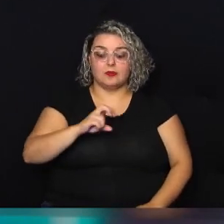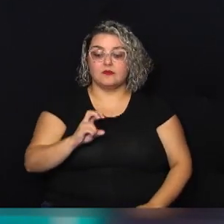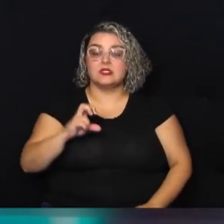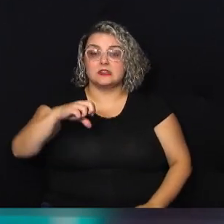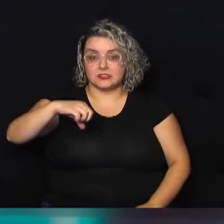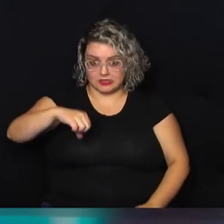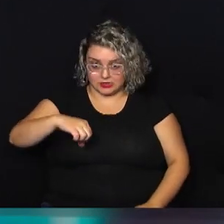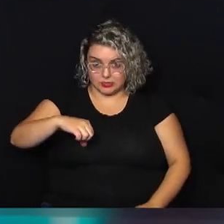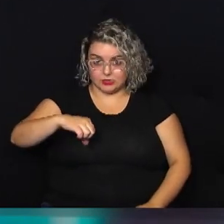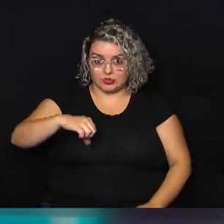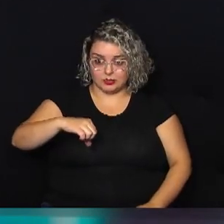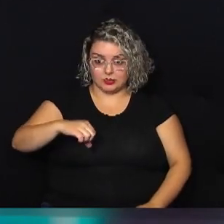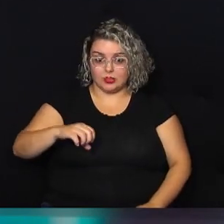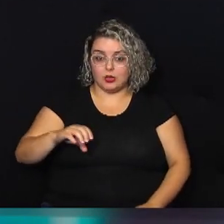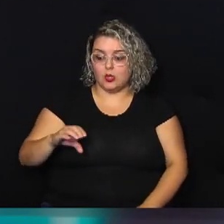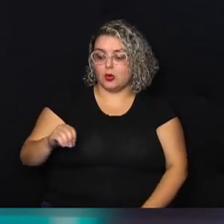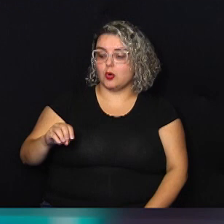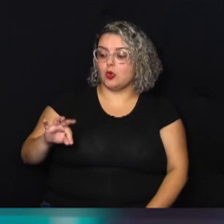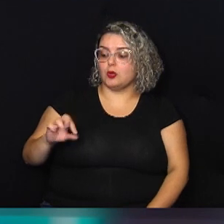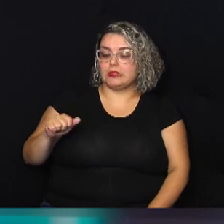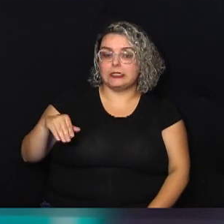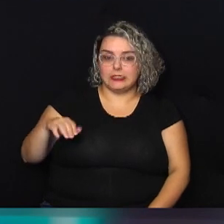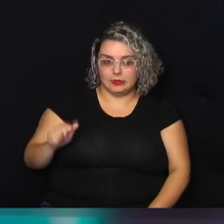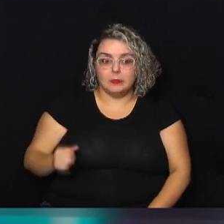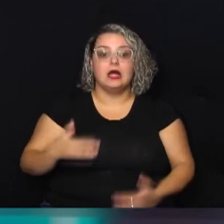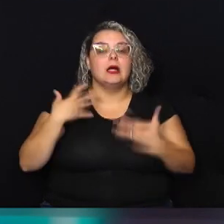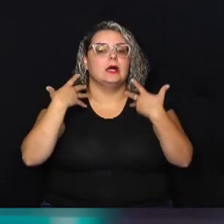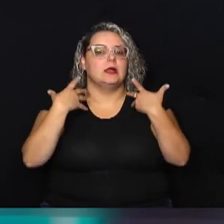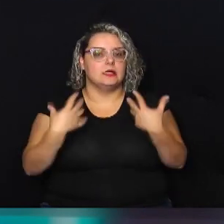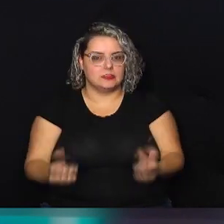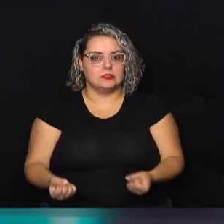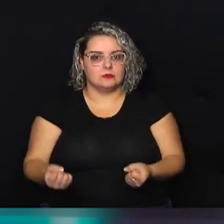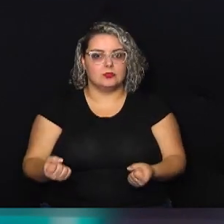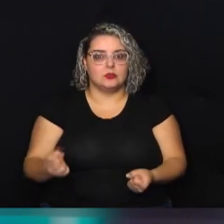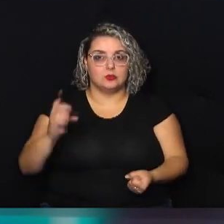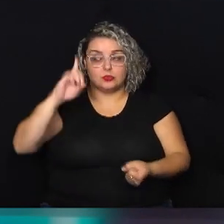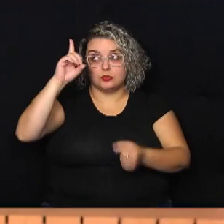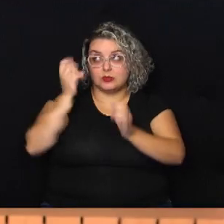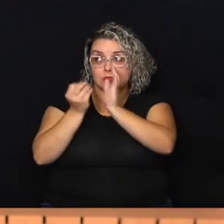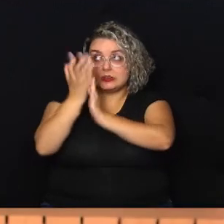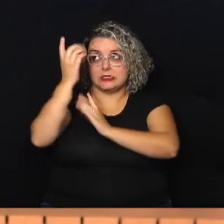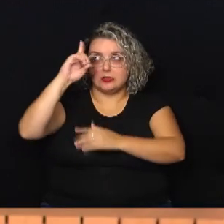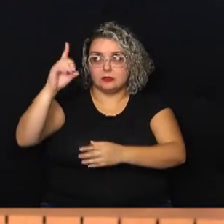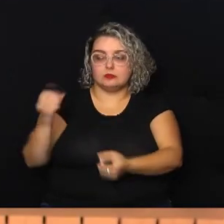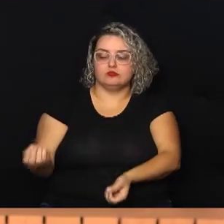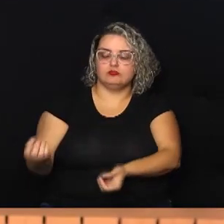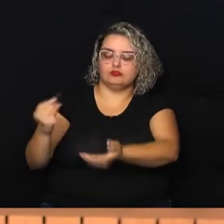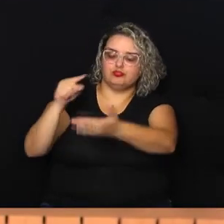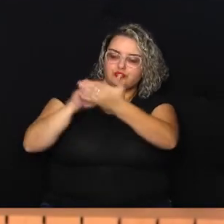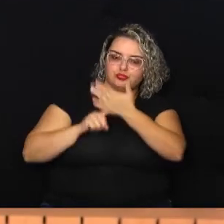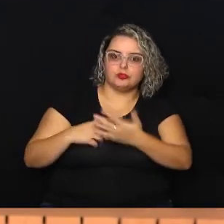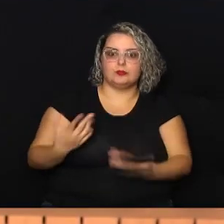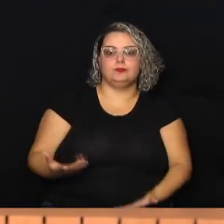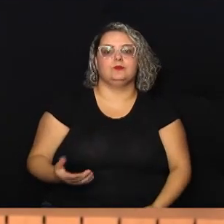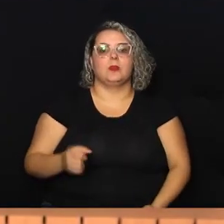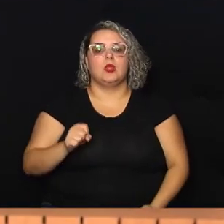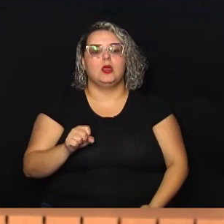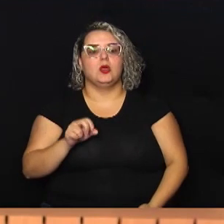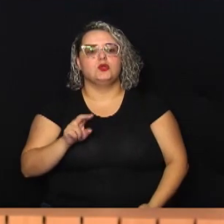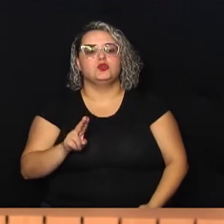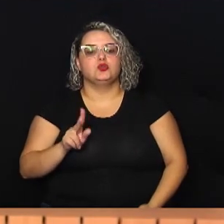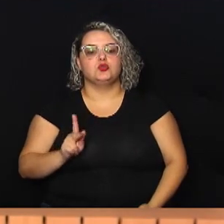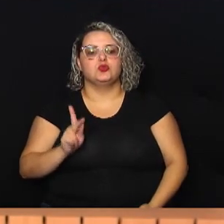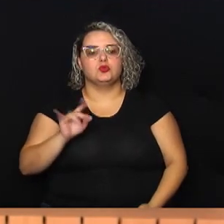1959, Kotama Okada teria recebido de Deus Criador uma revelação. A Suquio Marricari é uma